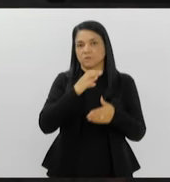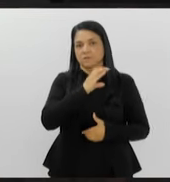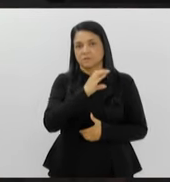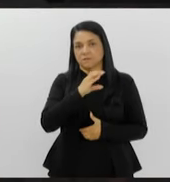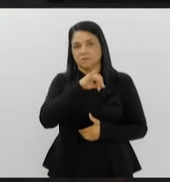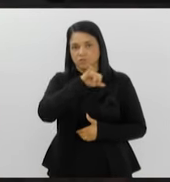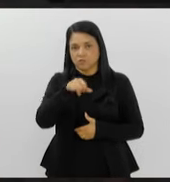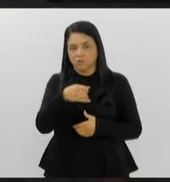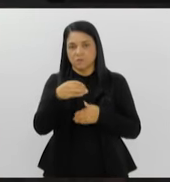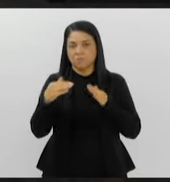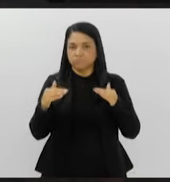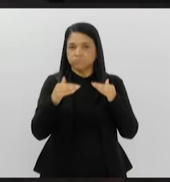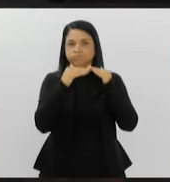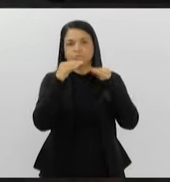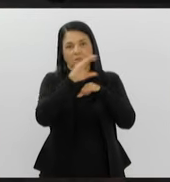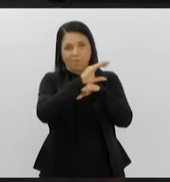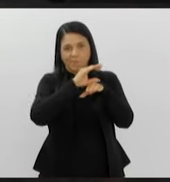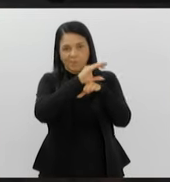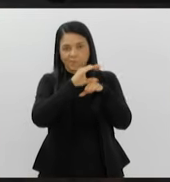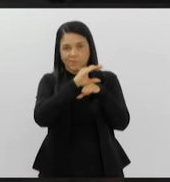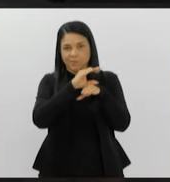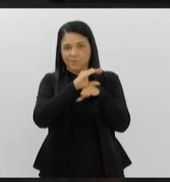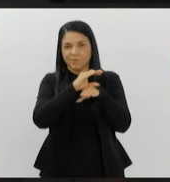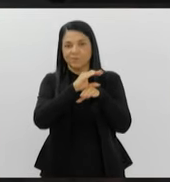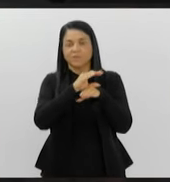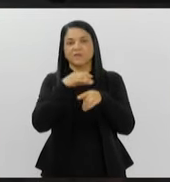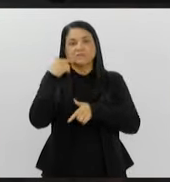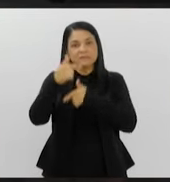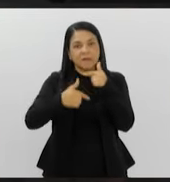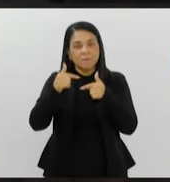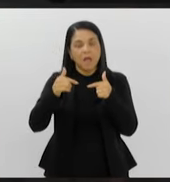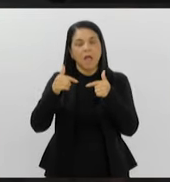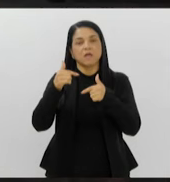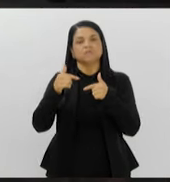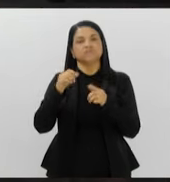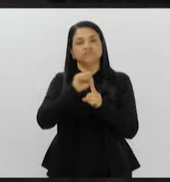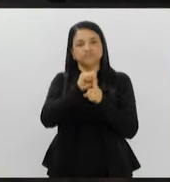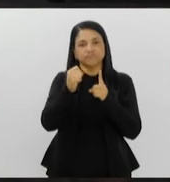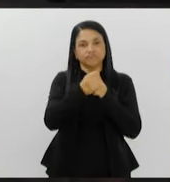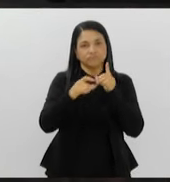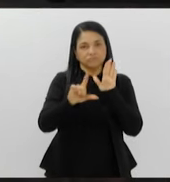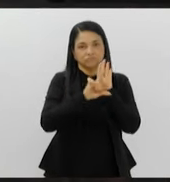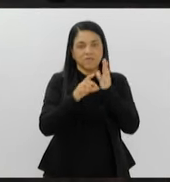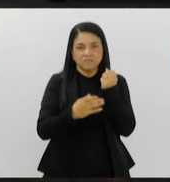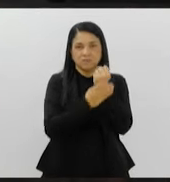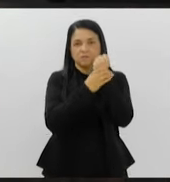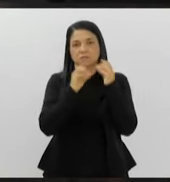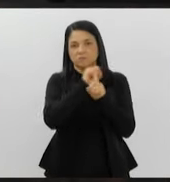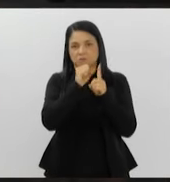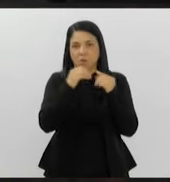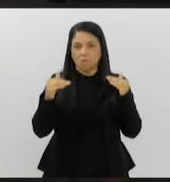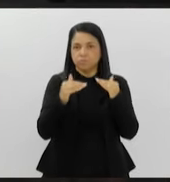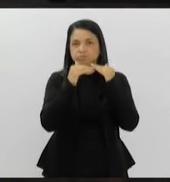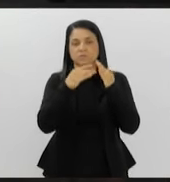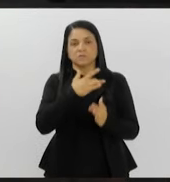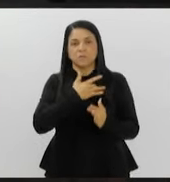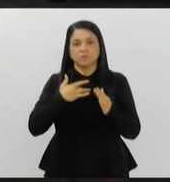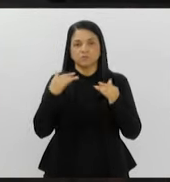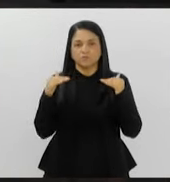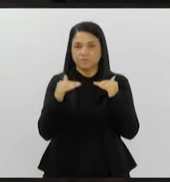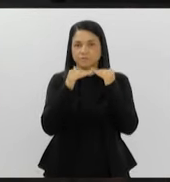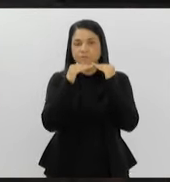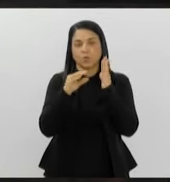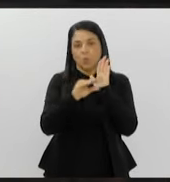Constituição e Justiça pela Constitucionalidade, de Trabalho, Legislação Social e Seguridade Social favorável, de Saúde favorável